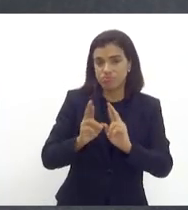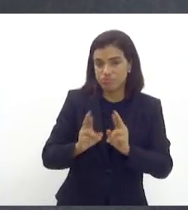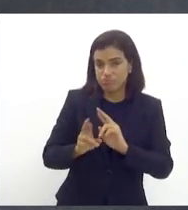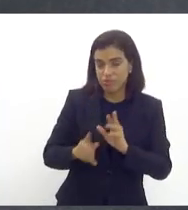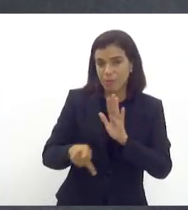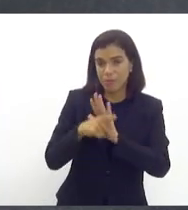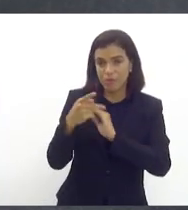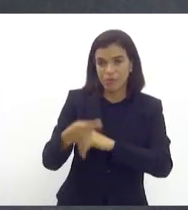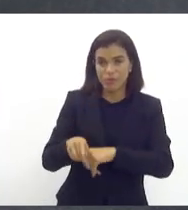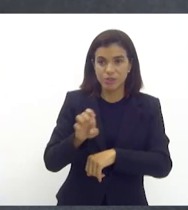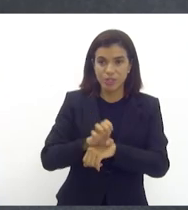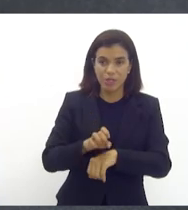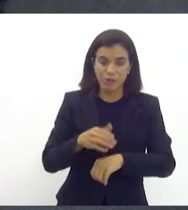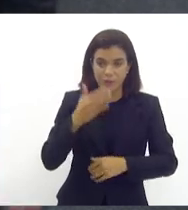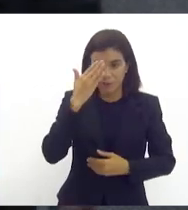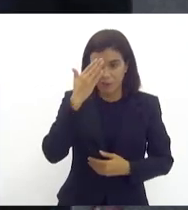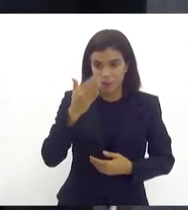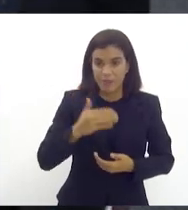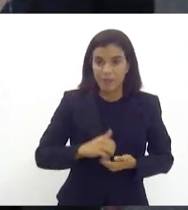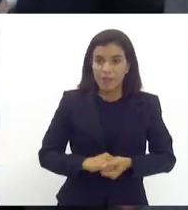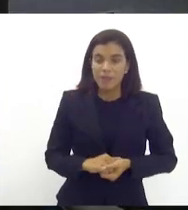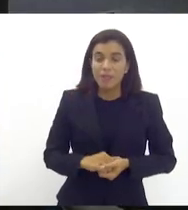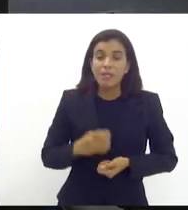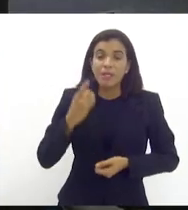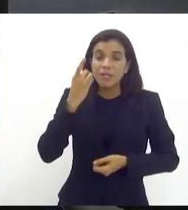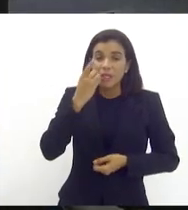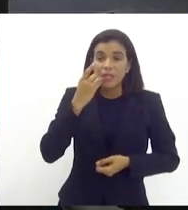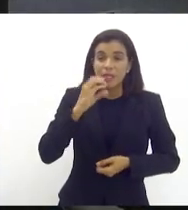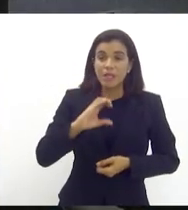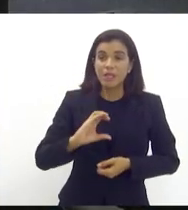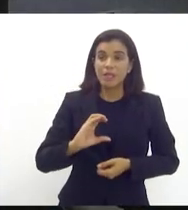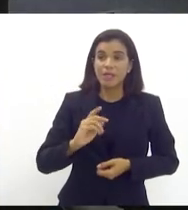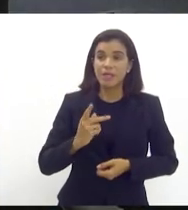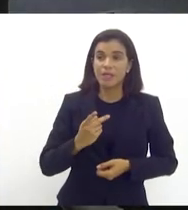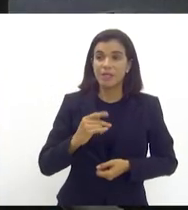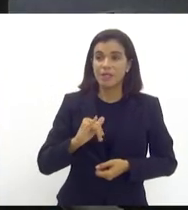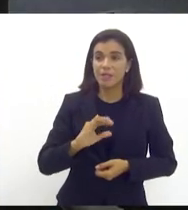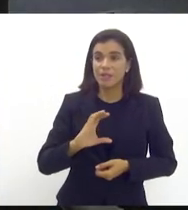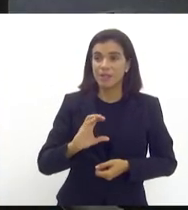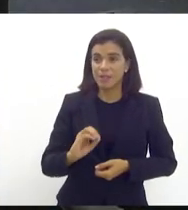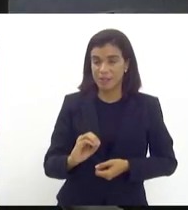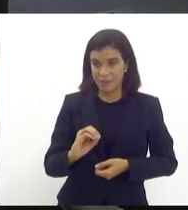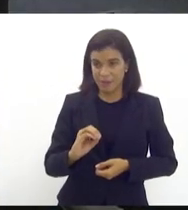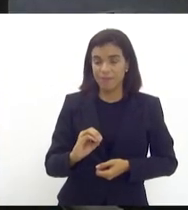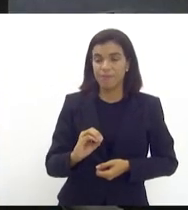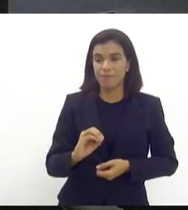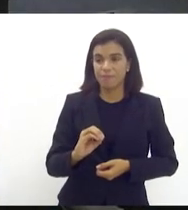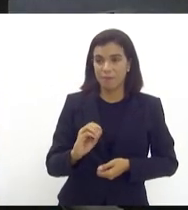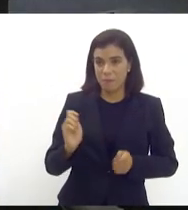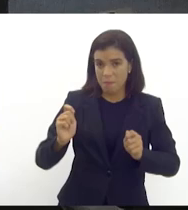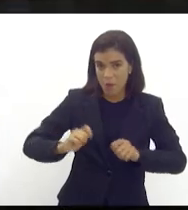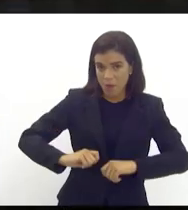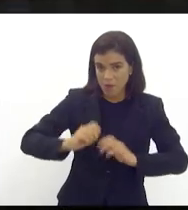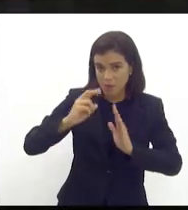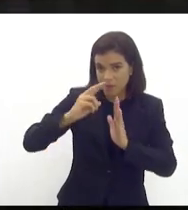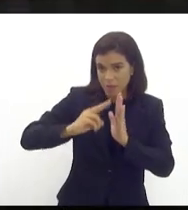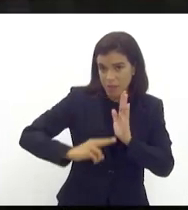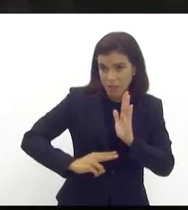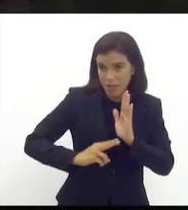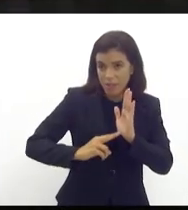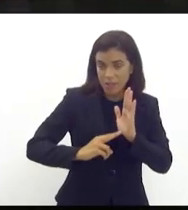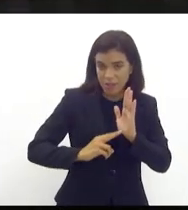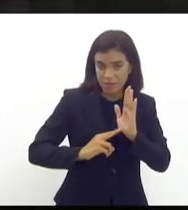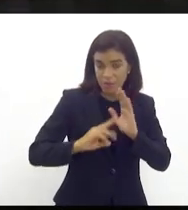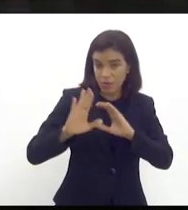o nosso estado. Muito obrigado. Deputado Chico, o senhor me permite, senhor presidente, ler o que acabei